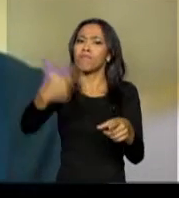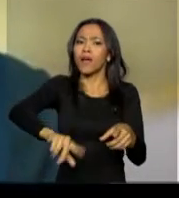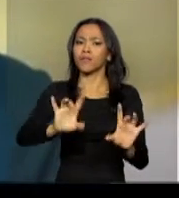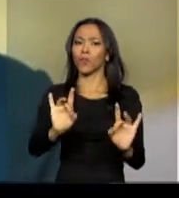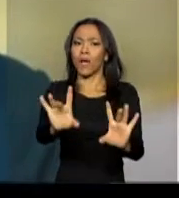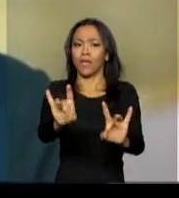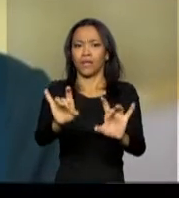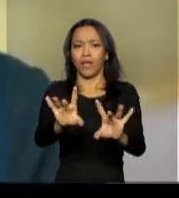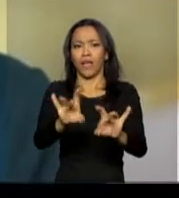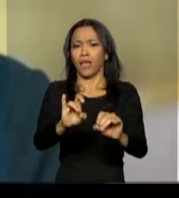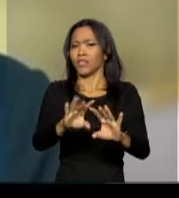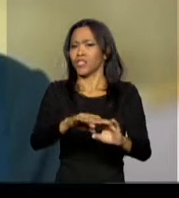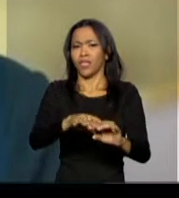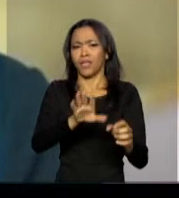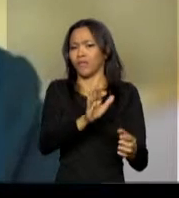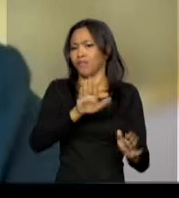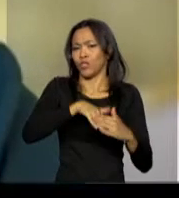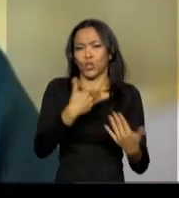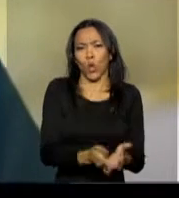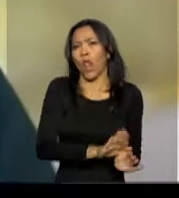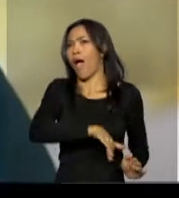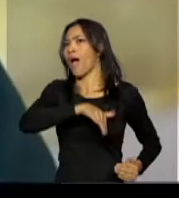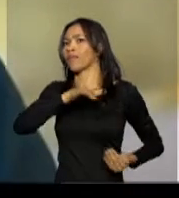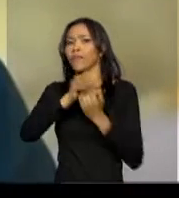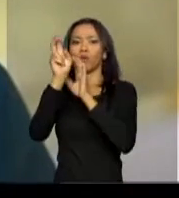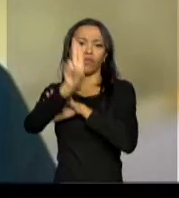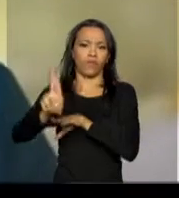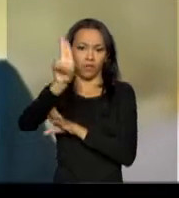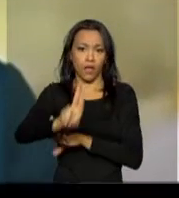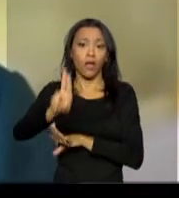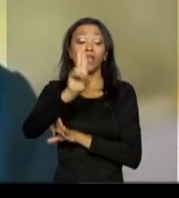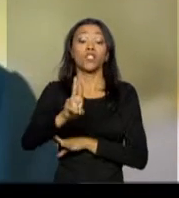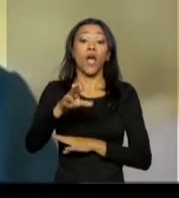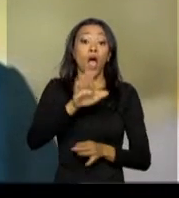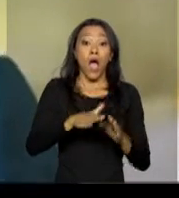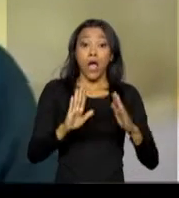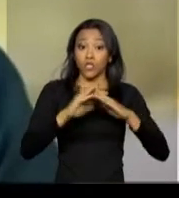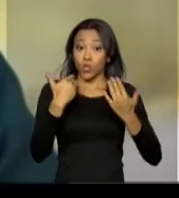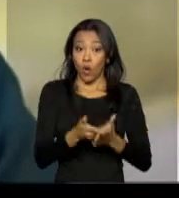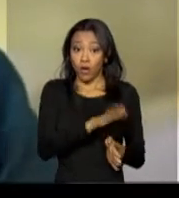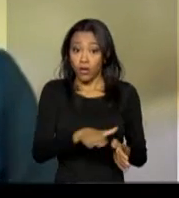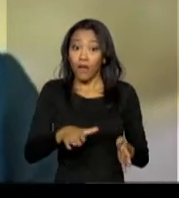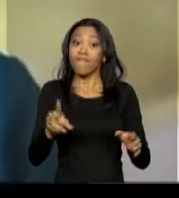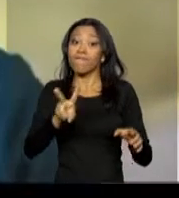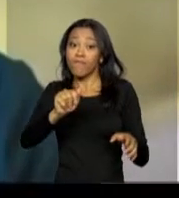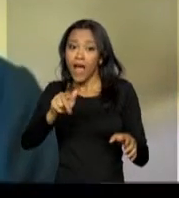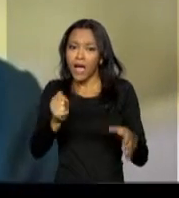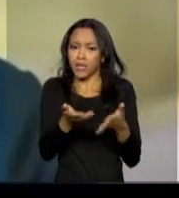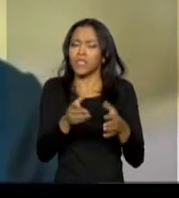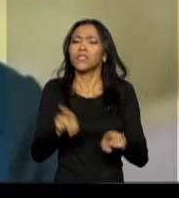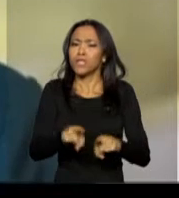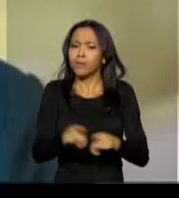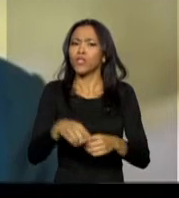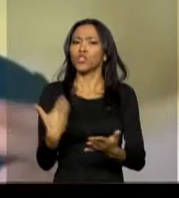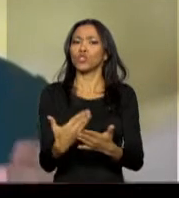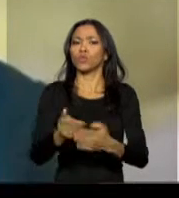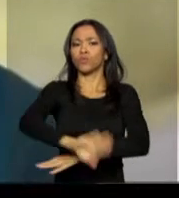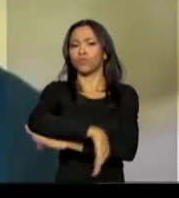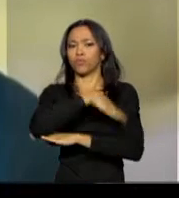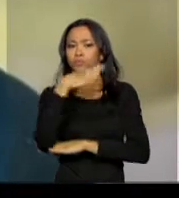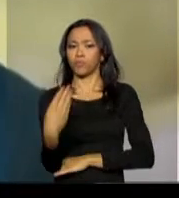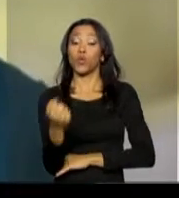em todos os níveis de ensino, aumentamos o número de creches e escolas de tempo integral,